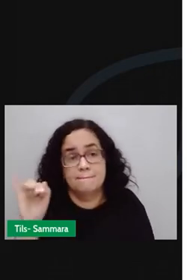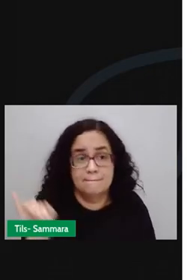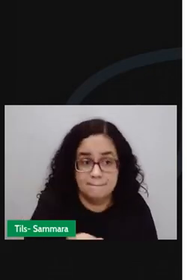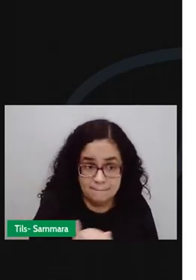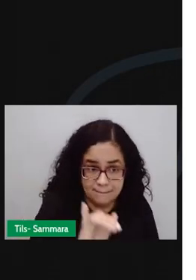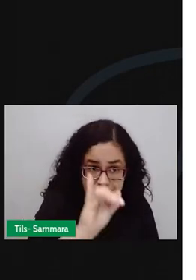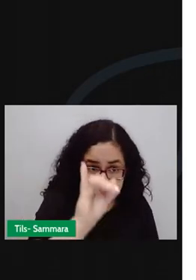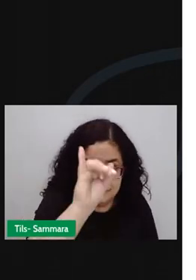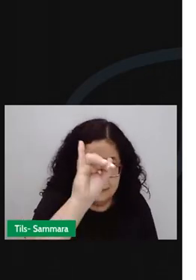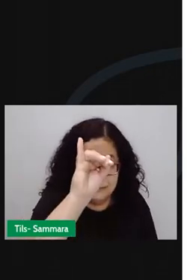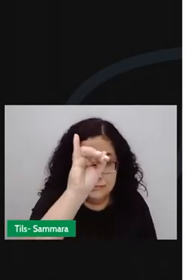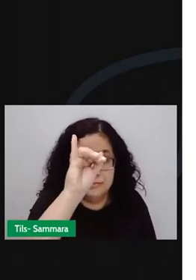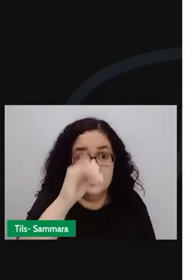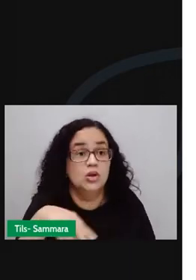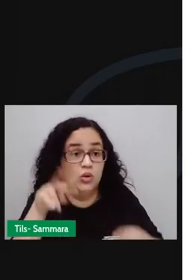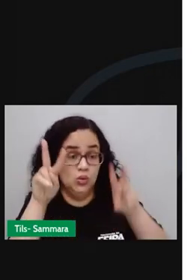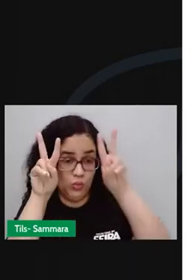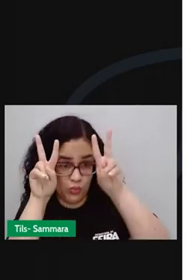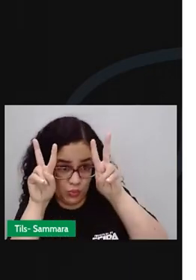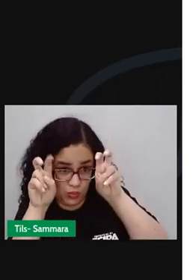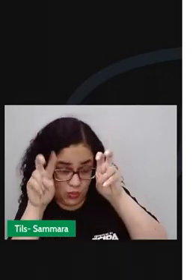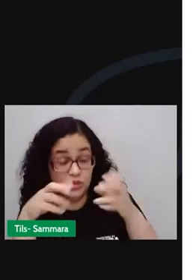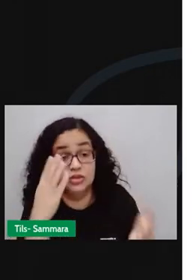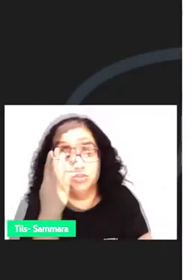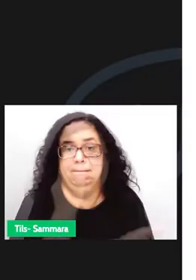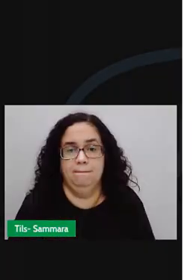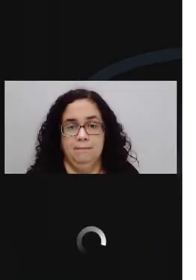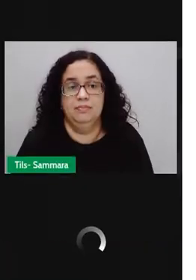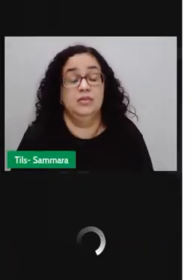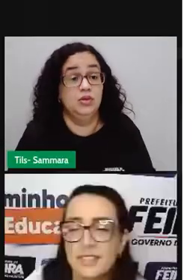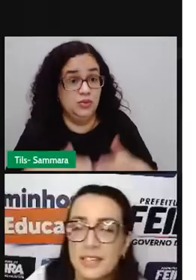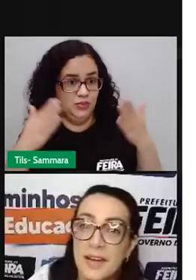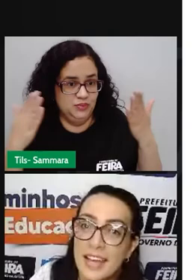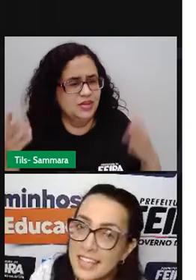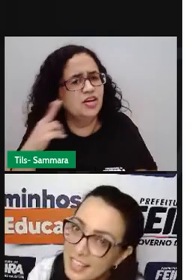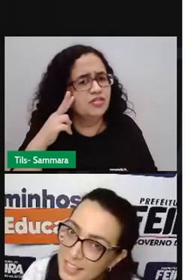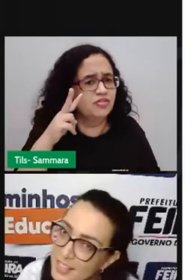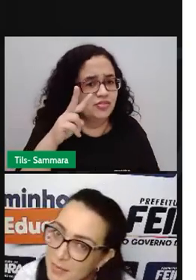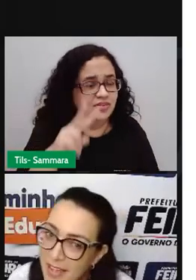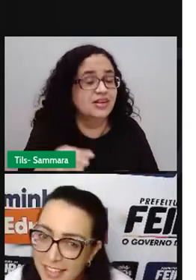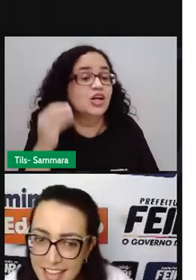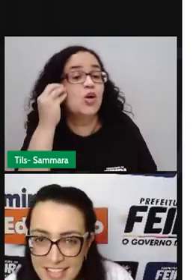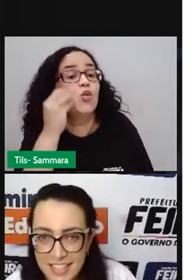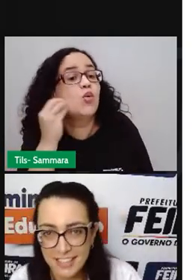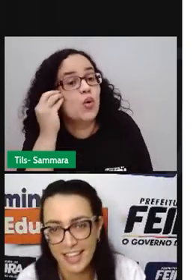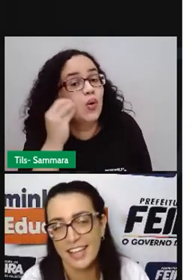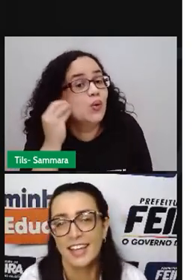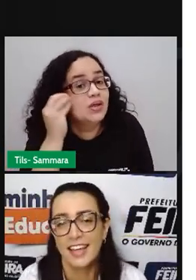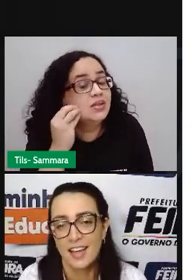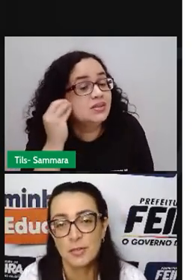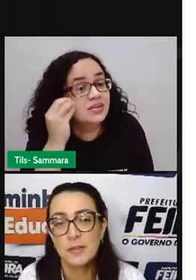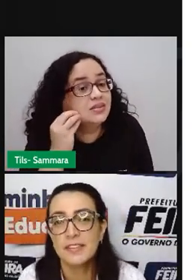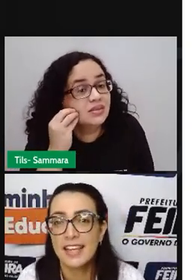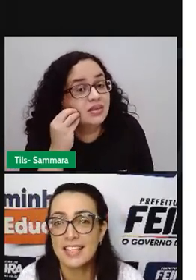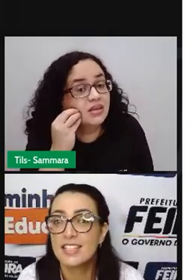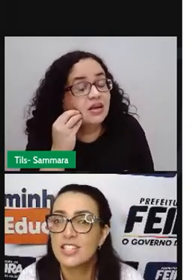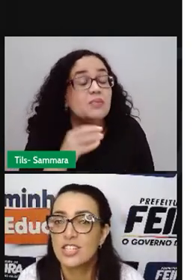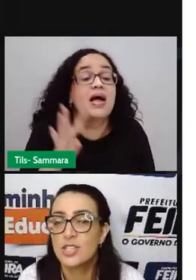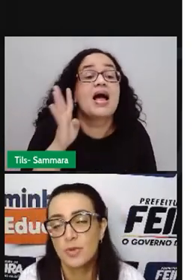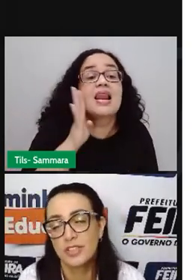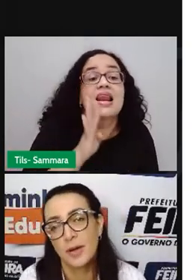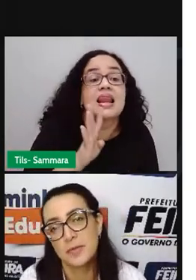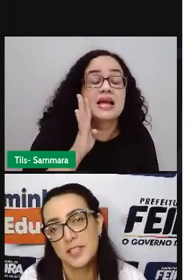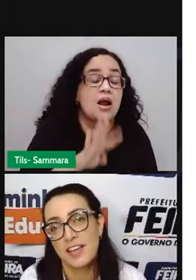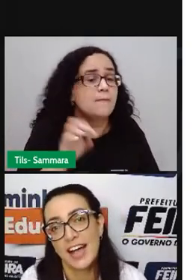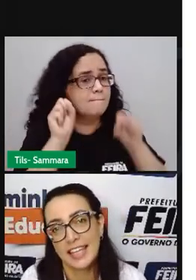em relação ao assunto que a gente está estudando. Viram aí a nossa experiência, né? É muito interessante